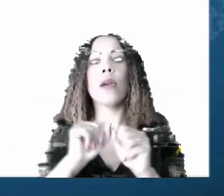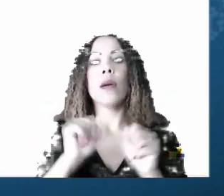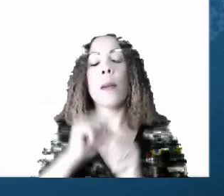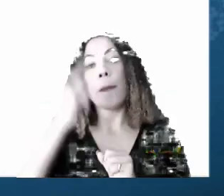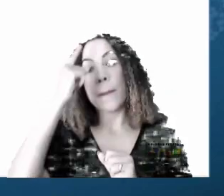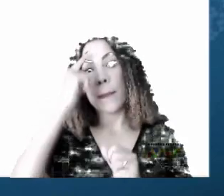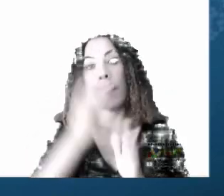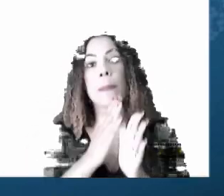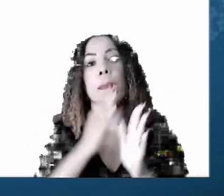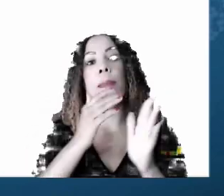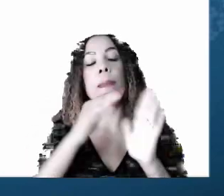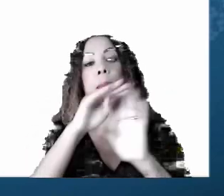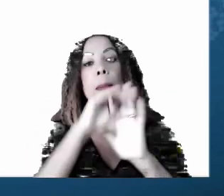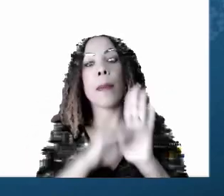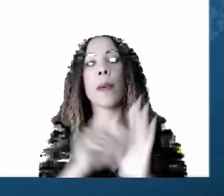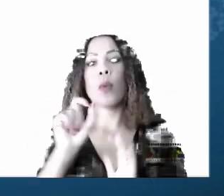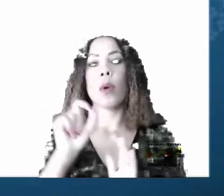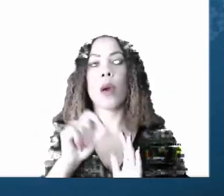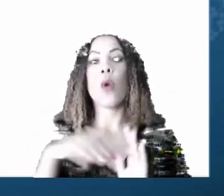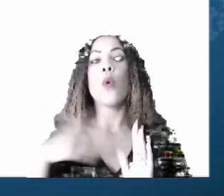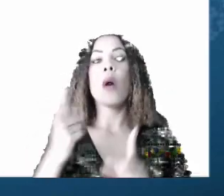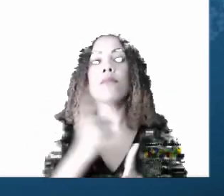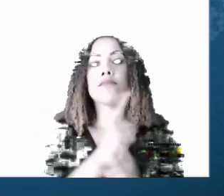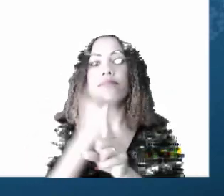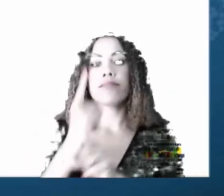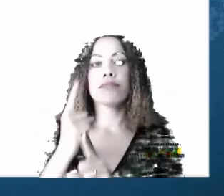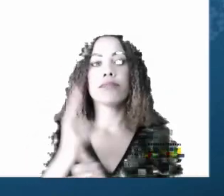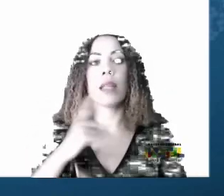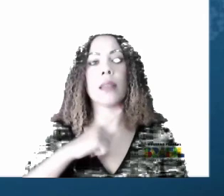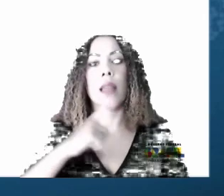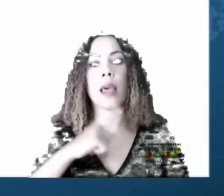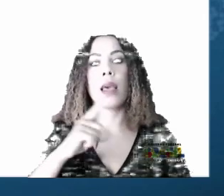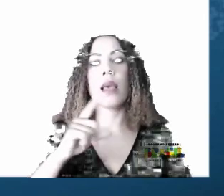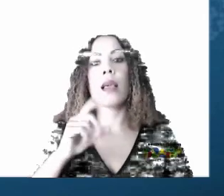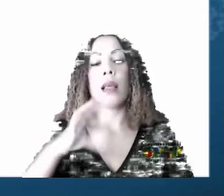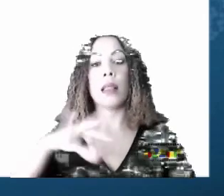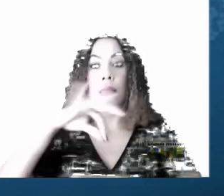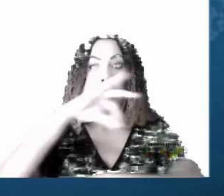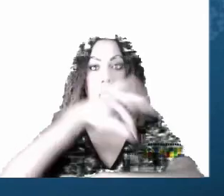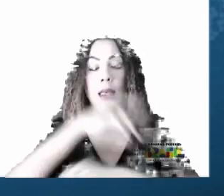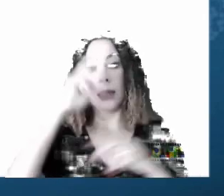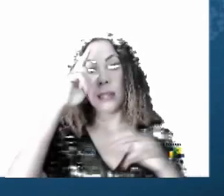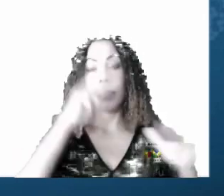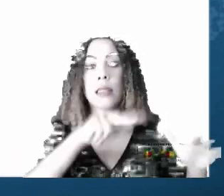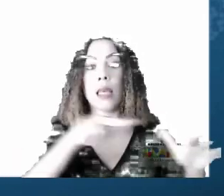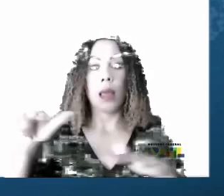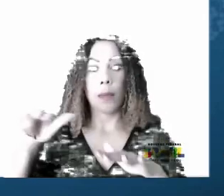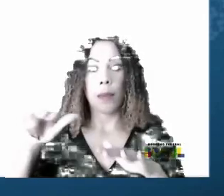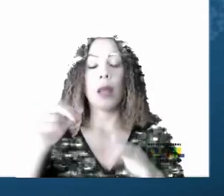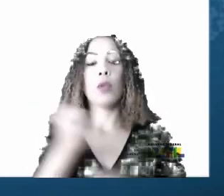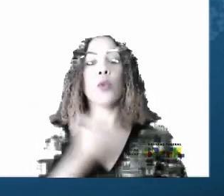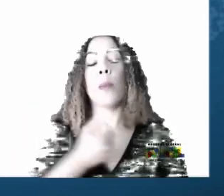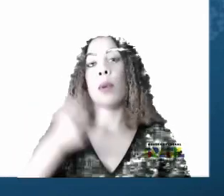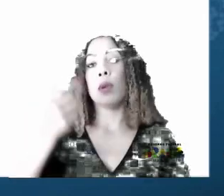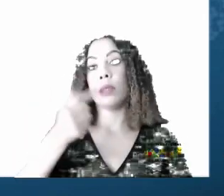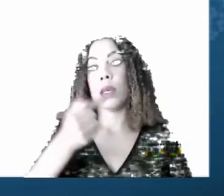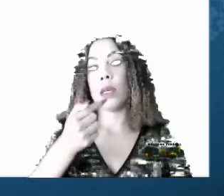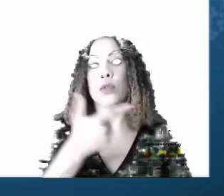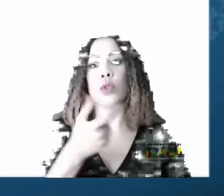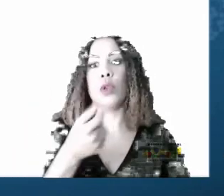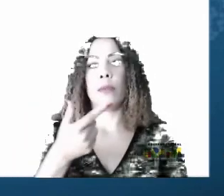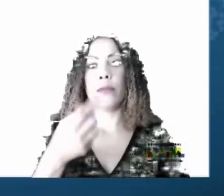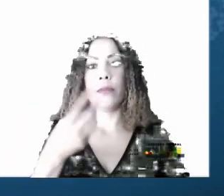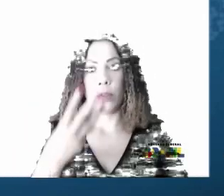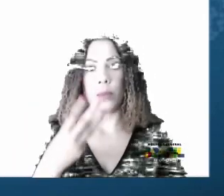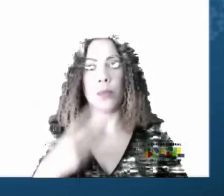a identificação de alta incidência de dengue da Semana Epidemiológica número 27 de 2023, a Semana Epidemiológica número